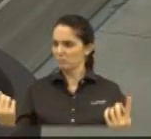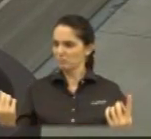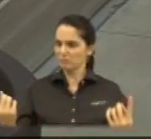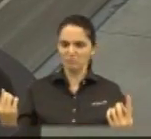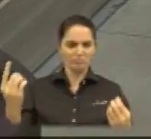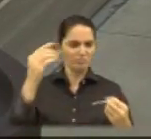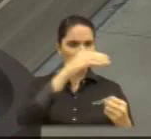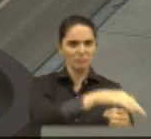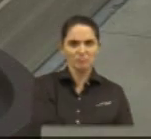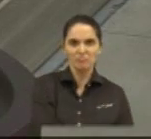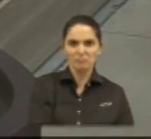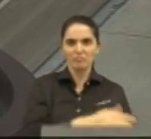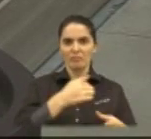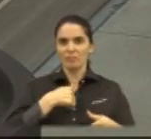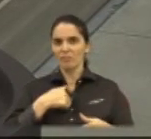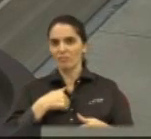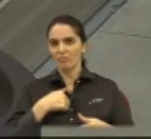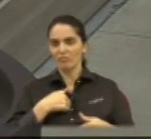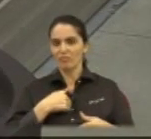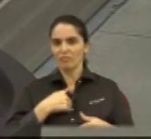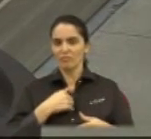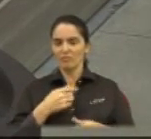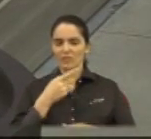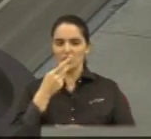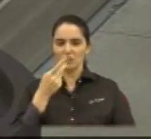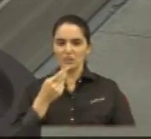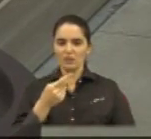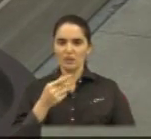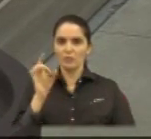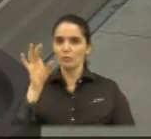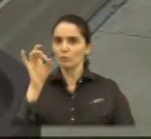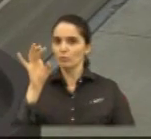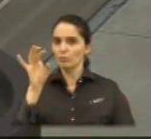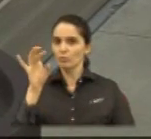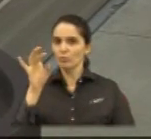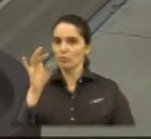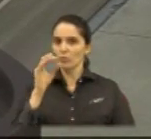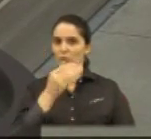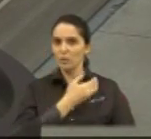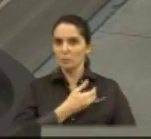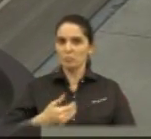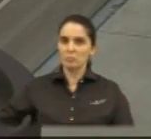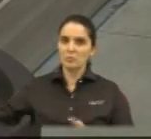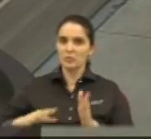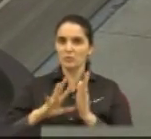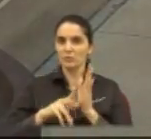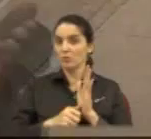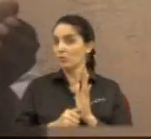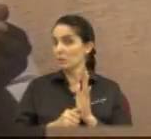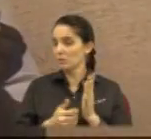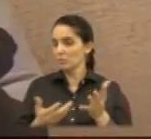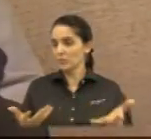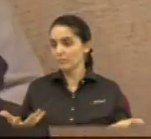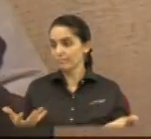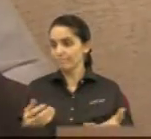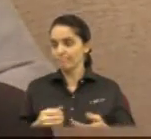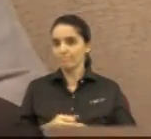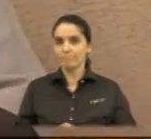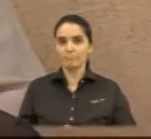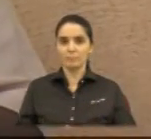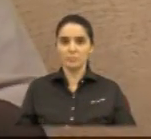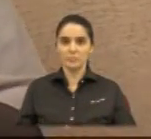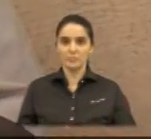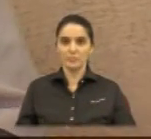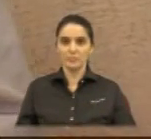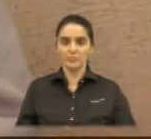se diz assim, só o político rouba. Por que só o político rouba? O político ele é feito à